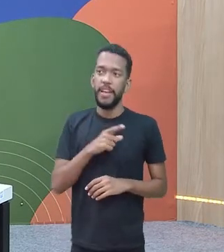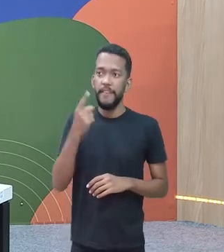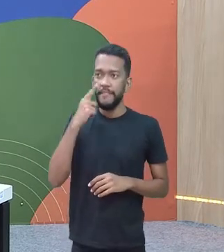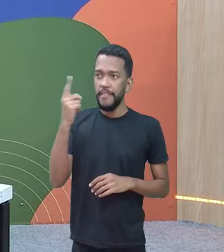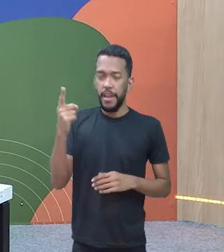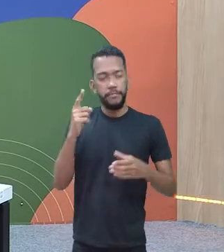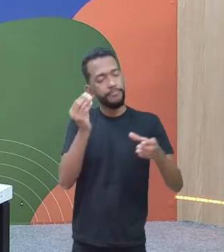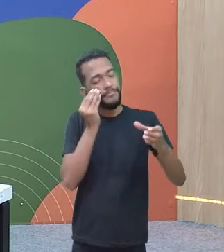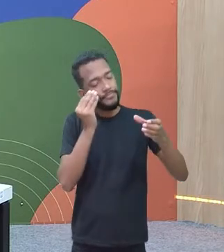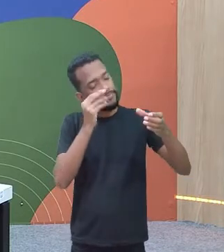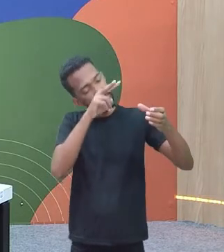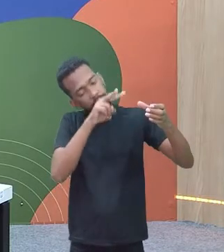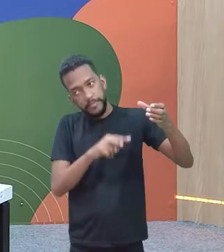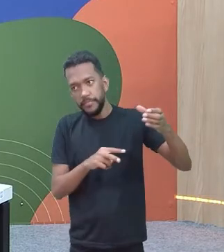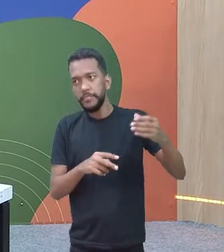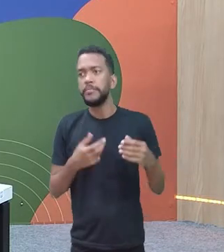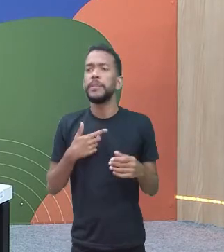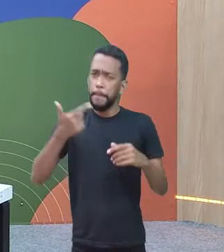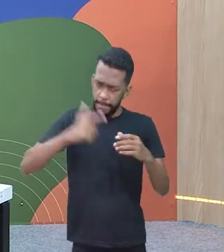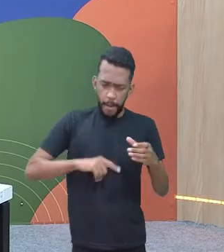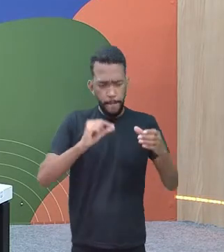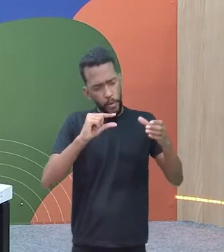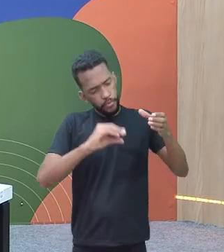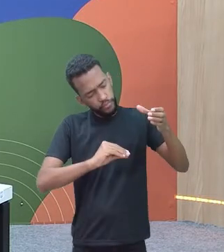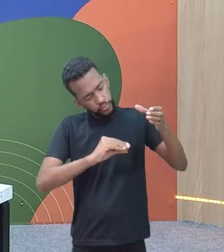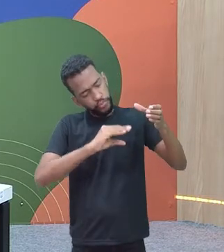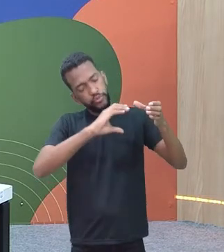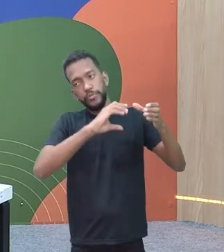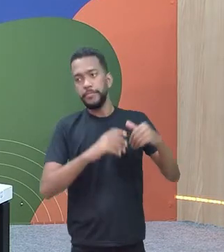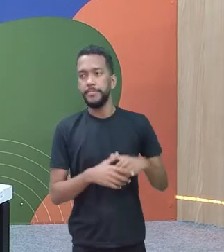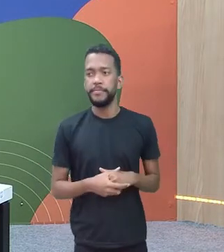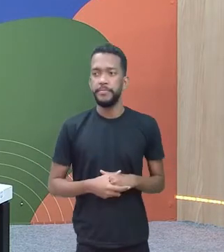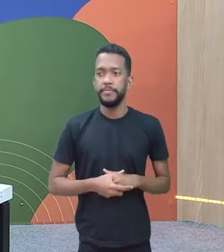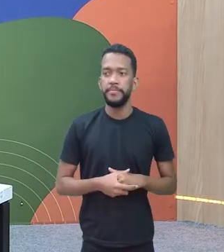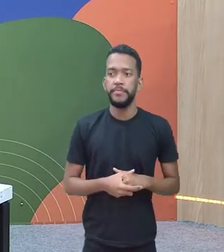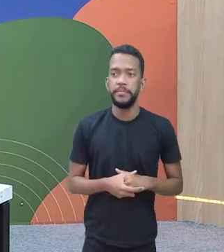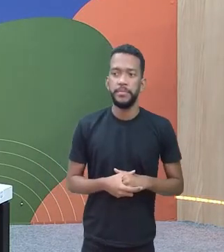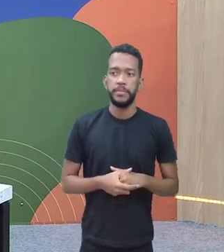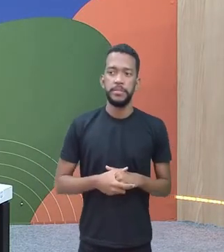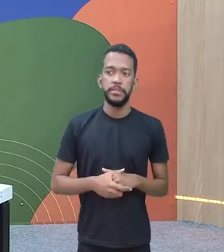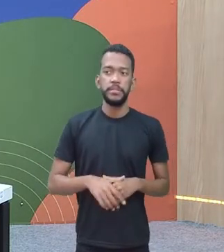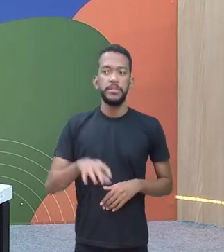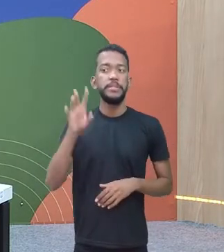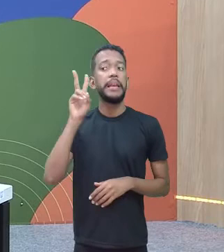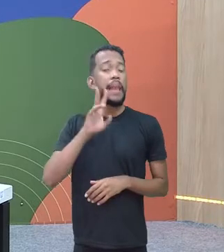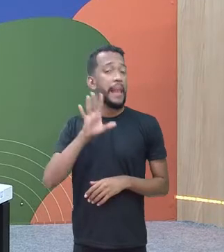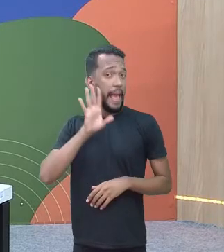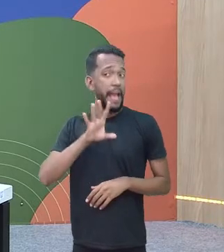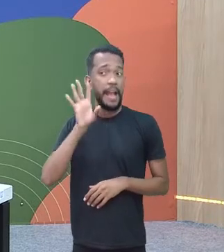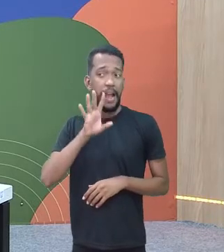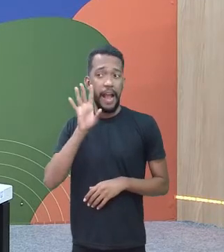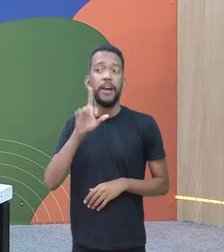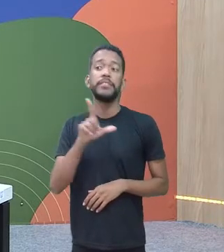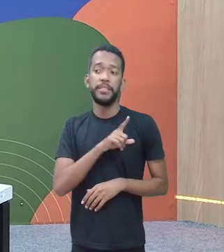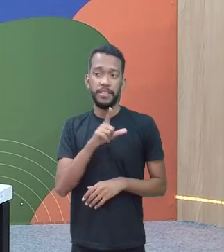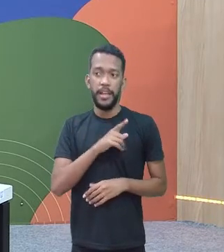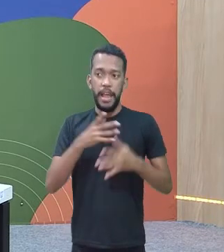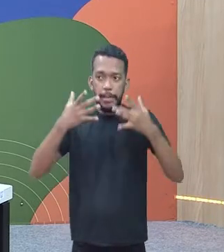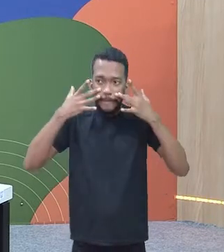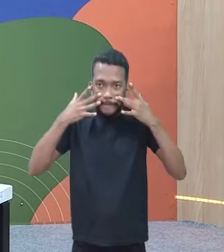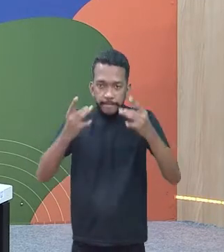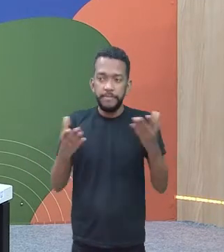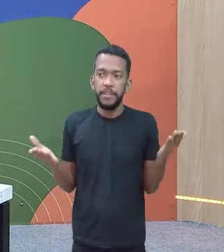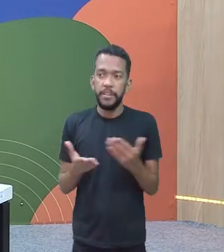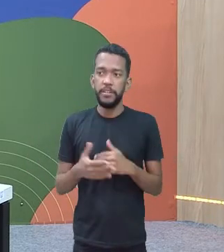de maracujá. Coloca mais um pouco, professora. Legal. Ele está bem concentrado, não é? Então, se ele está